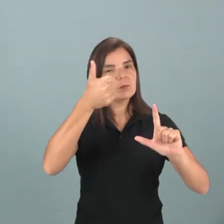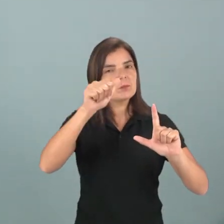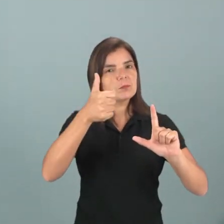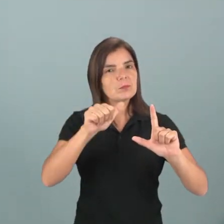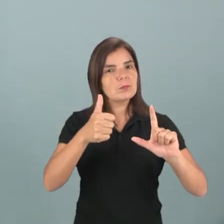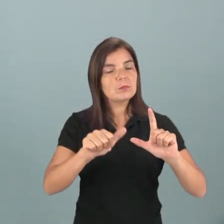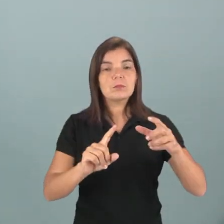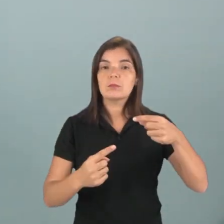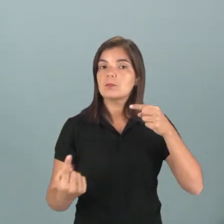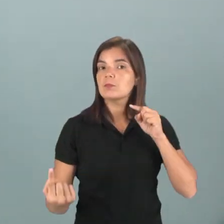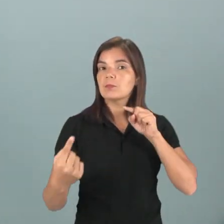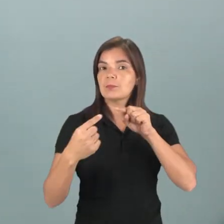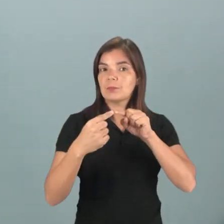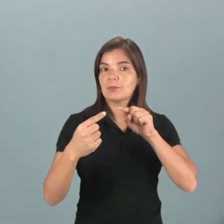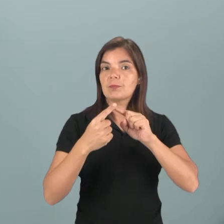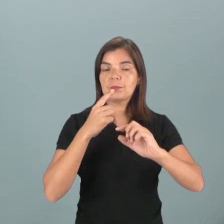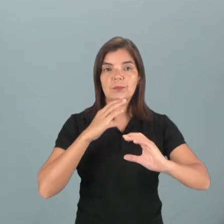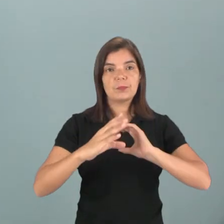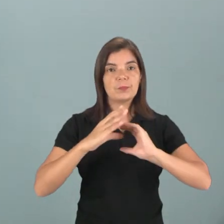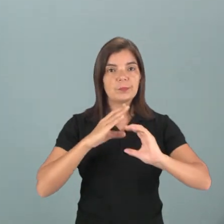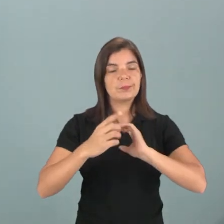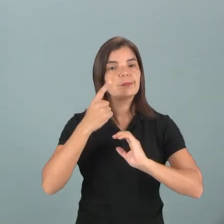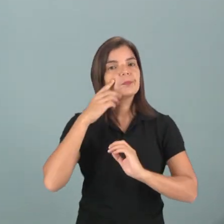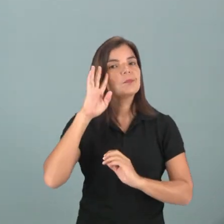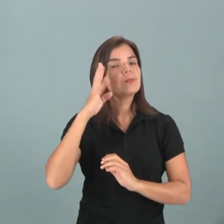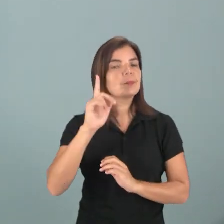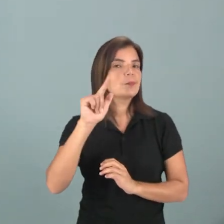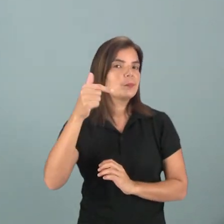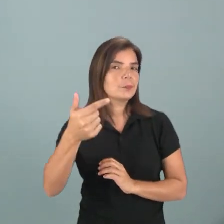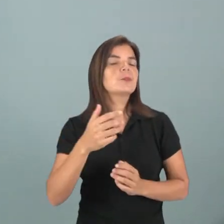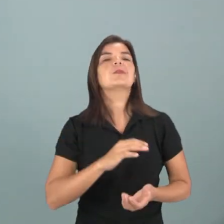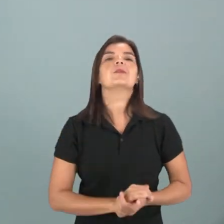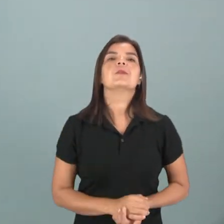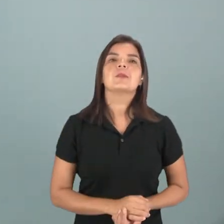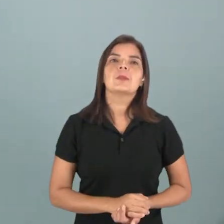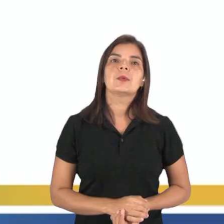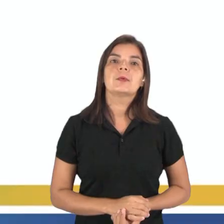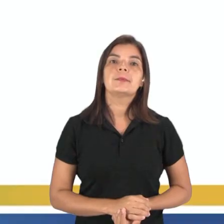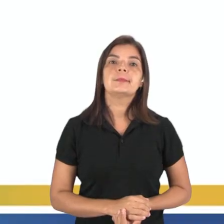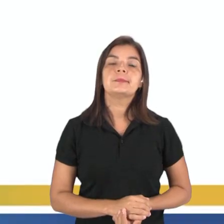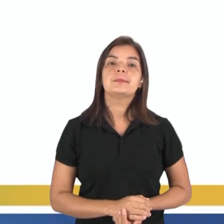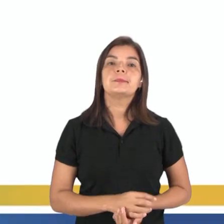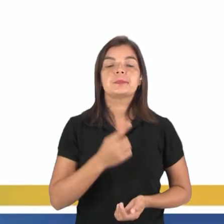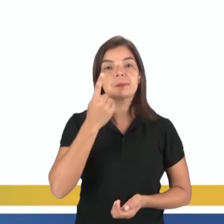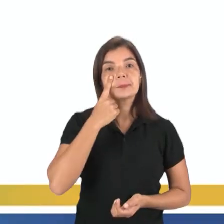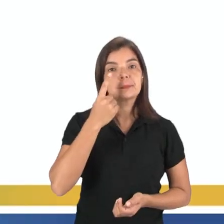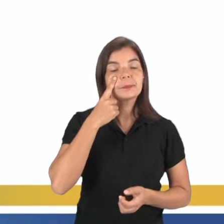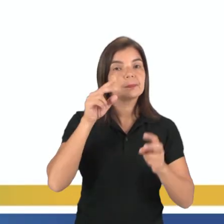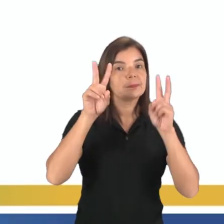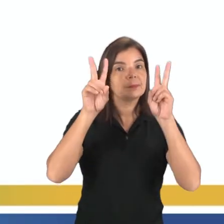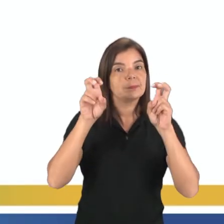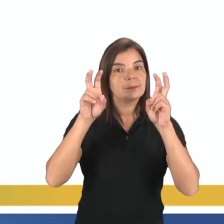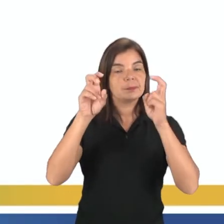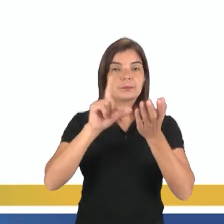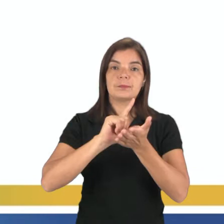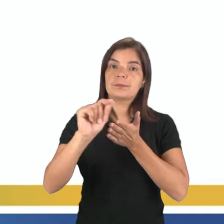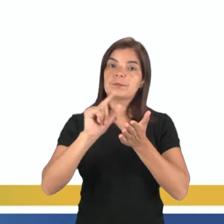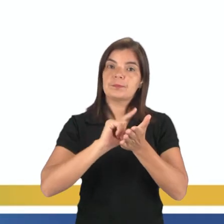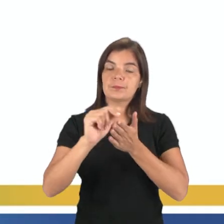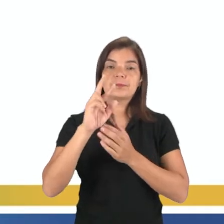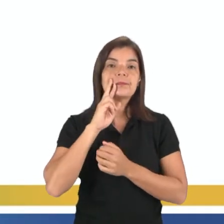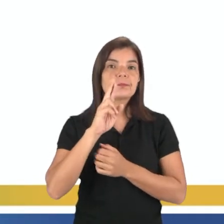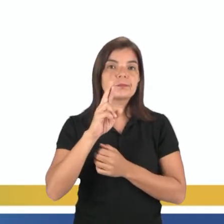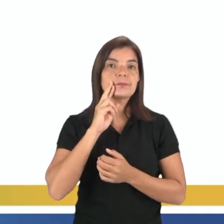analise a intenção comunicativa dessa manchete e resolva outra questão. Vamos lá. Observe o título do artigo abaixo